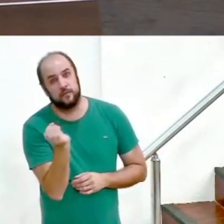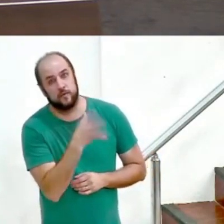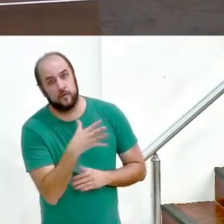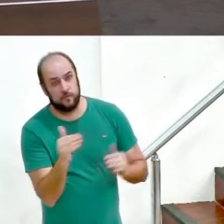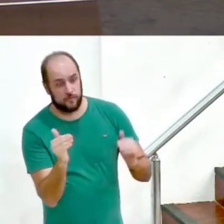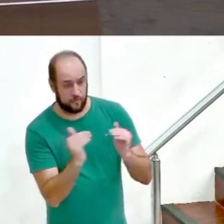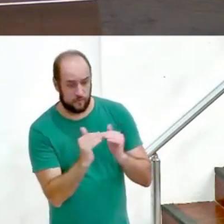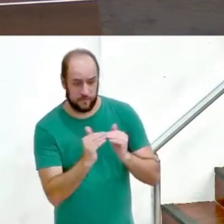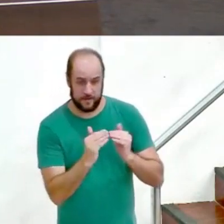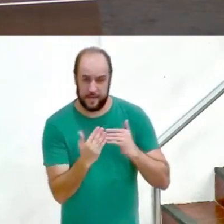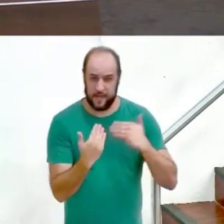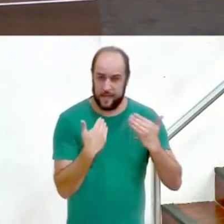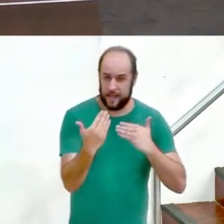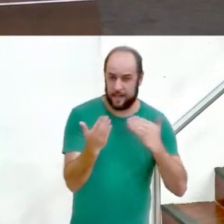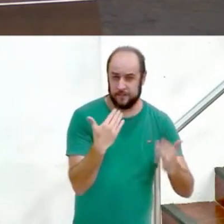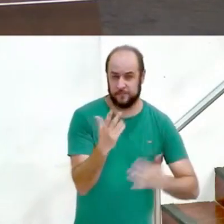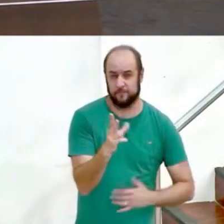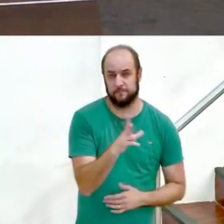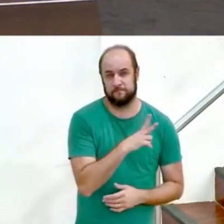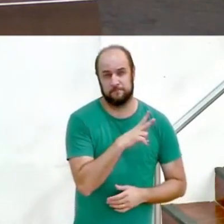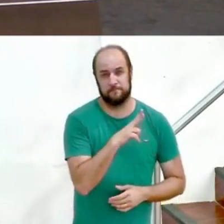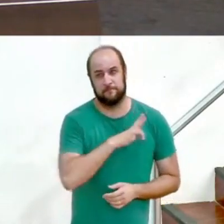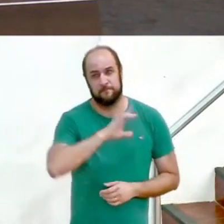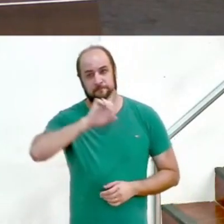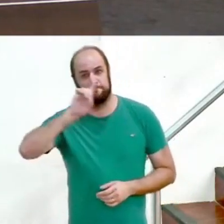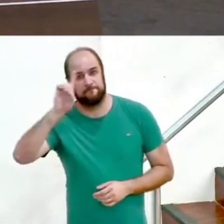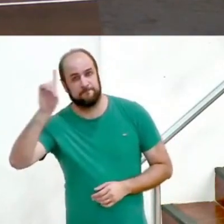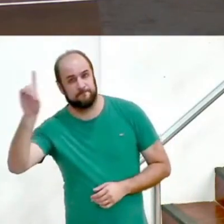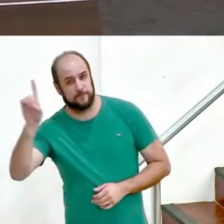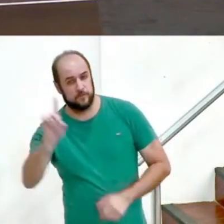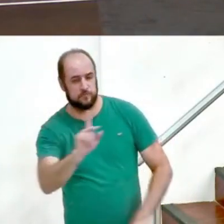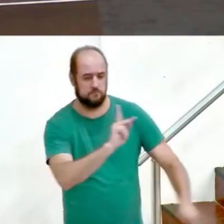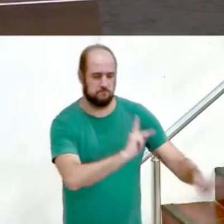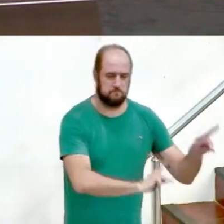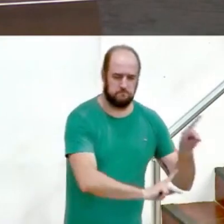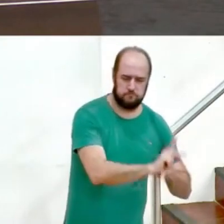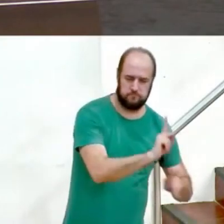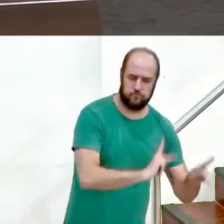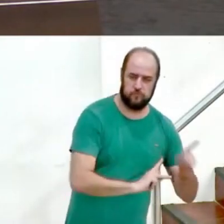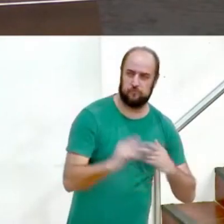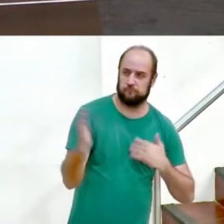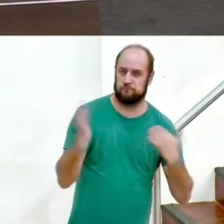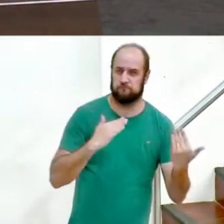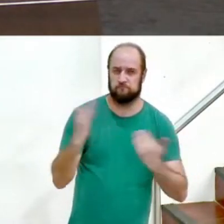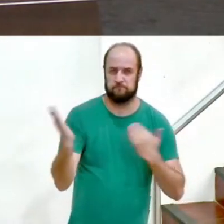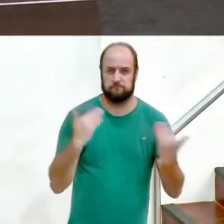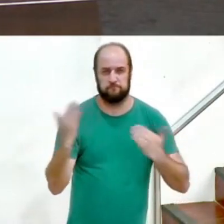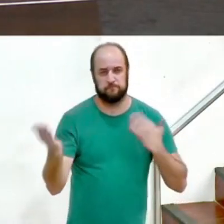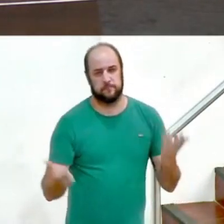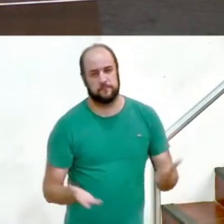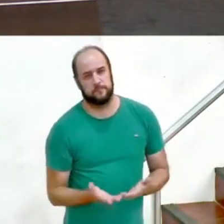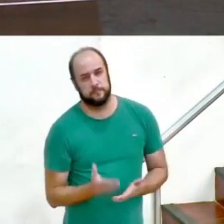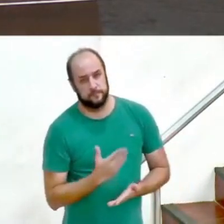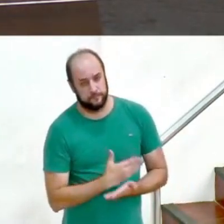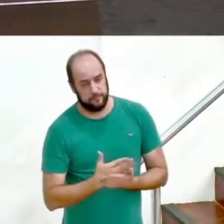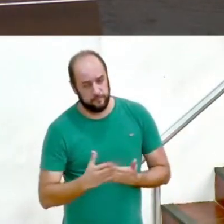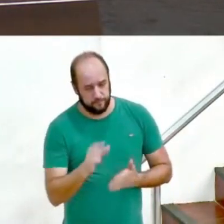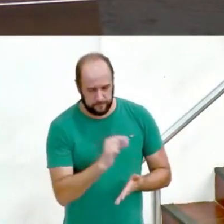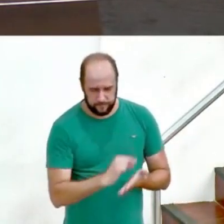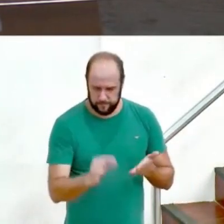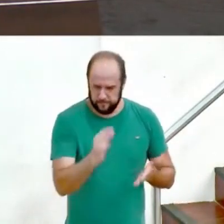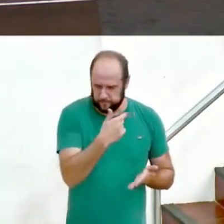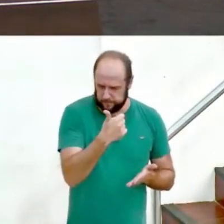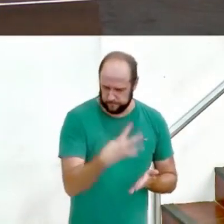com um relacionamento muito particular entre Deus e o povo de Israel. A partir do versículo 15 nós lemos: